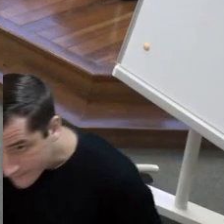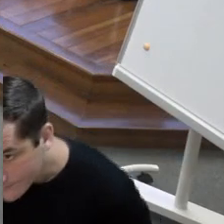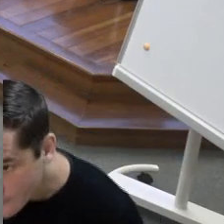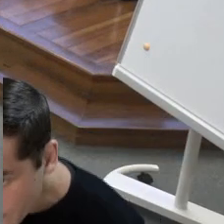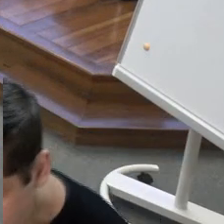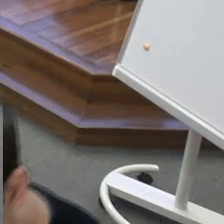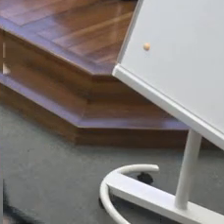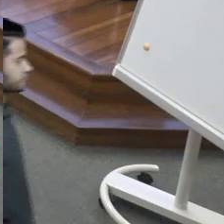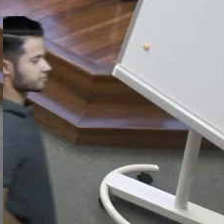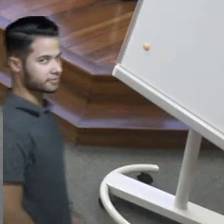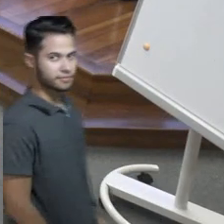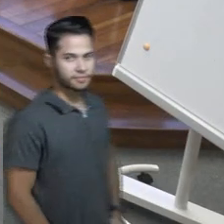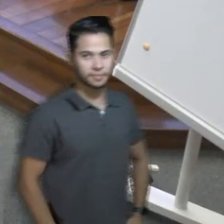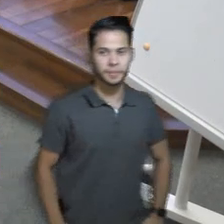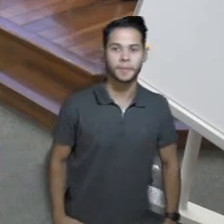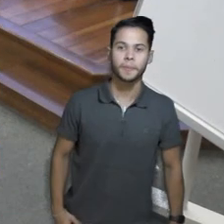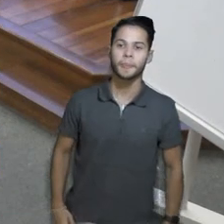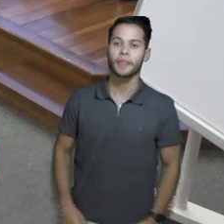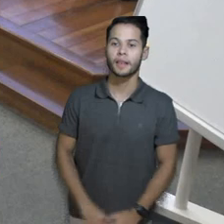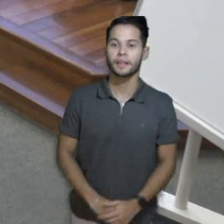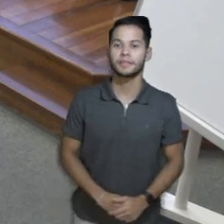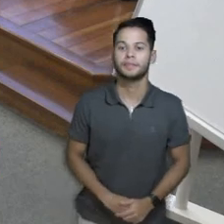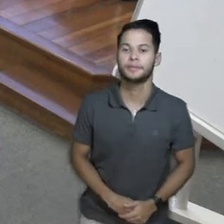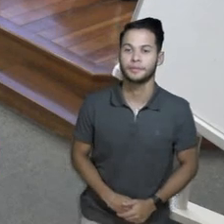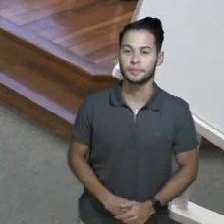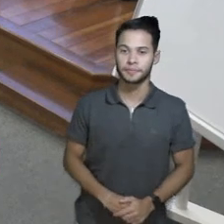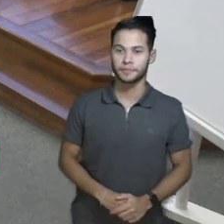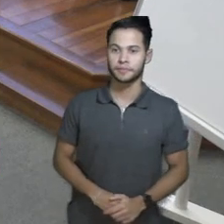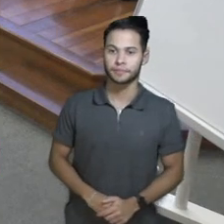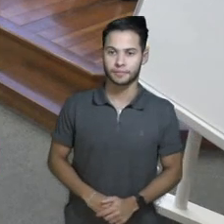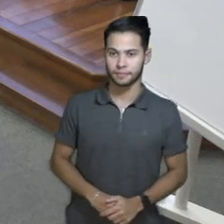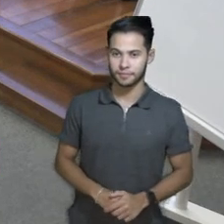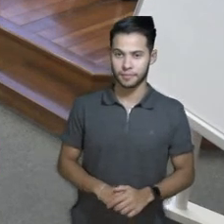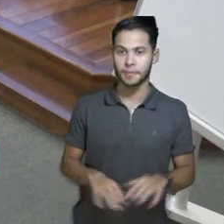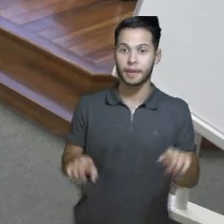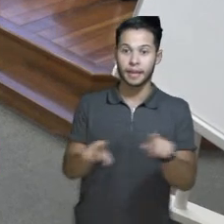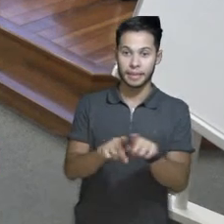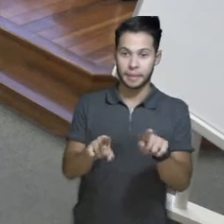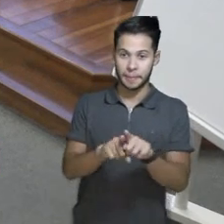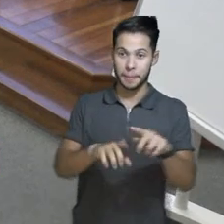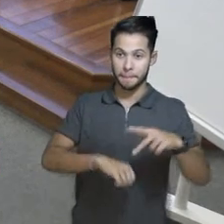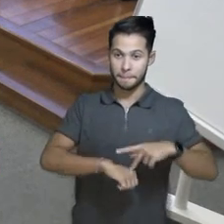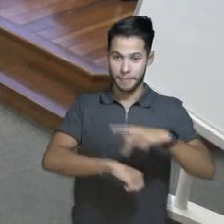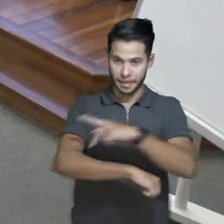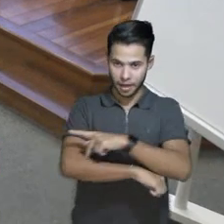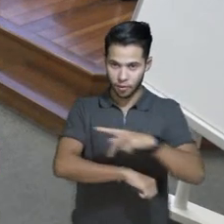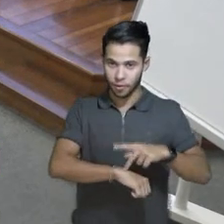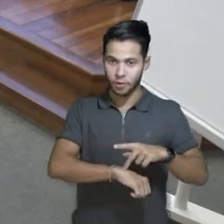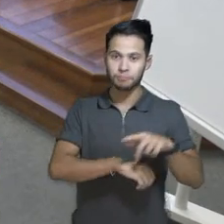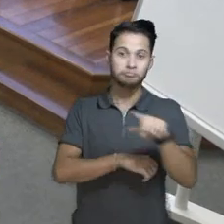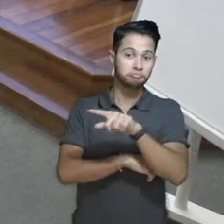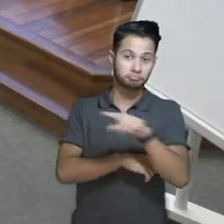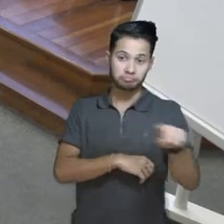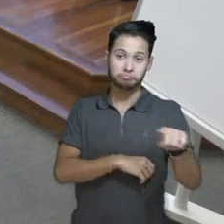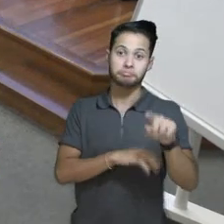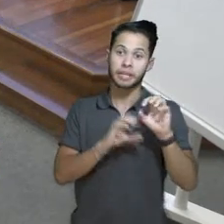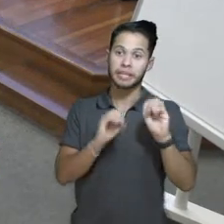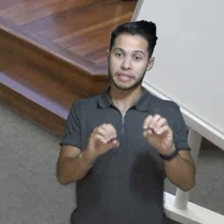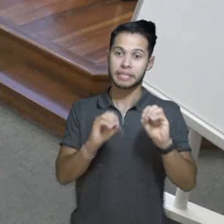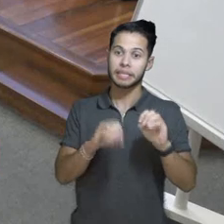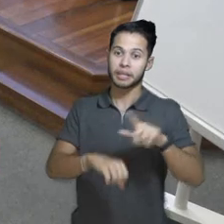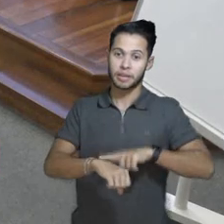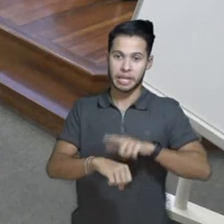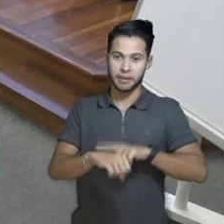esses filhos e pedagogicamente tu vai ensinando ao longo desse tempo essa tua família construindo essa tua